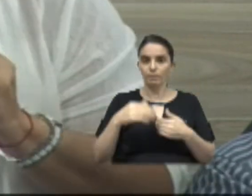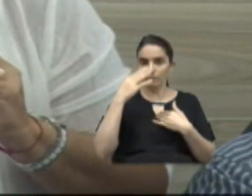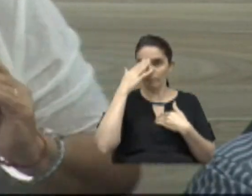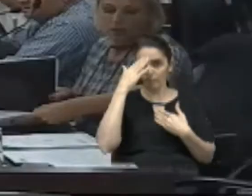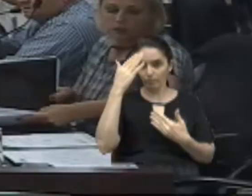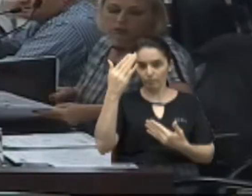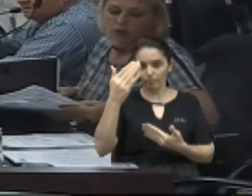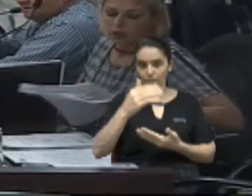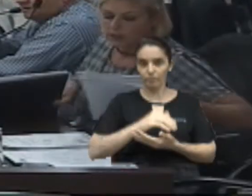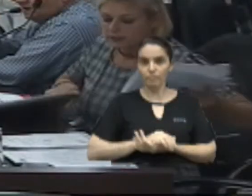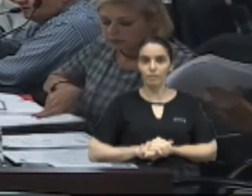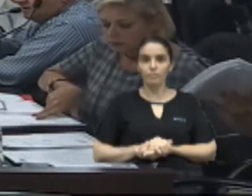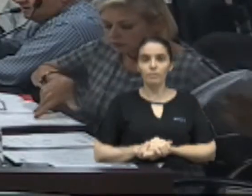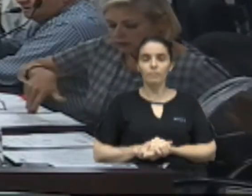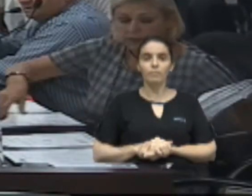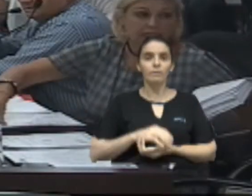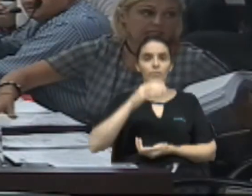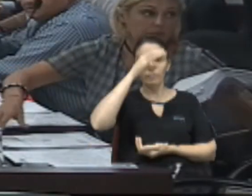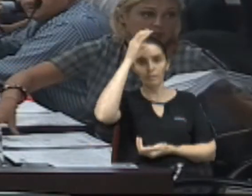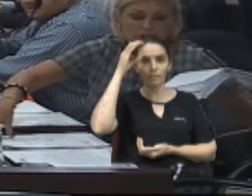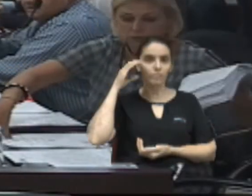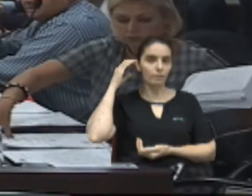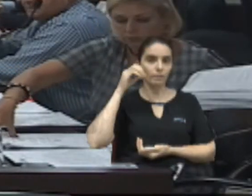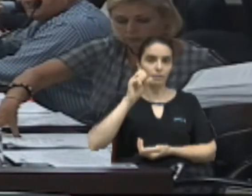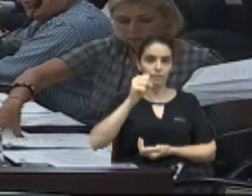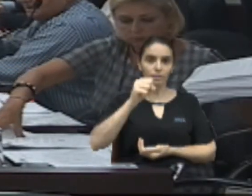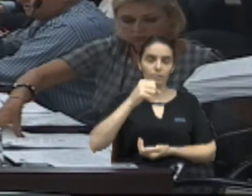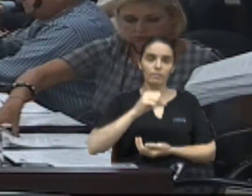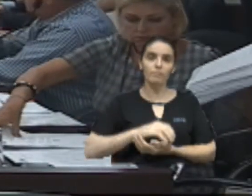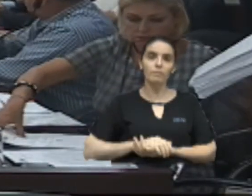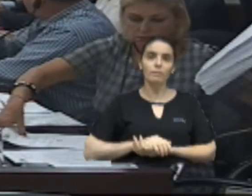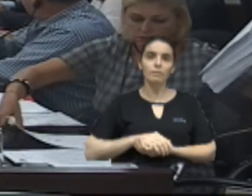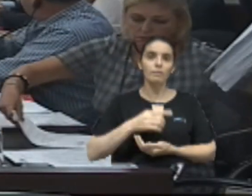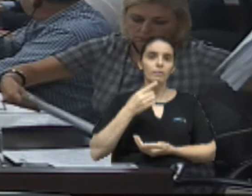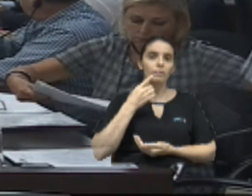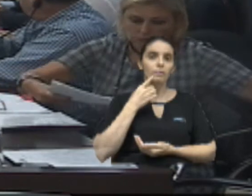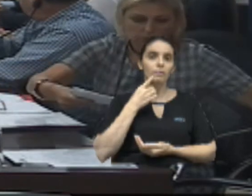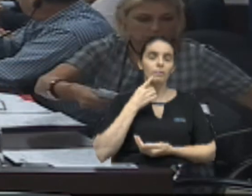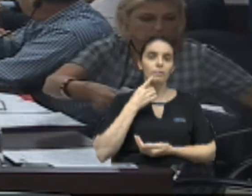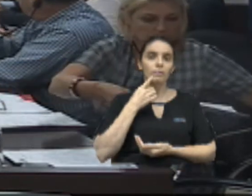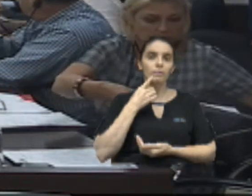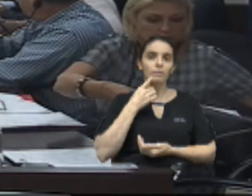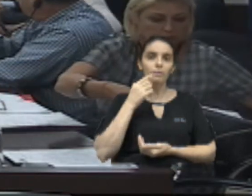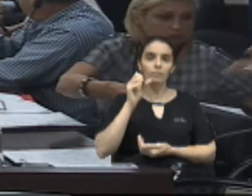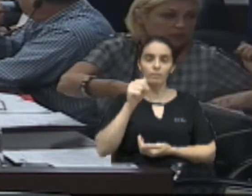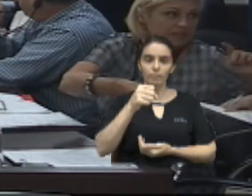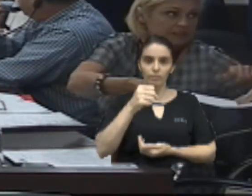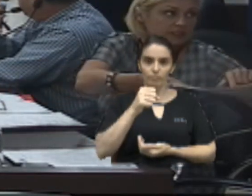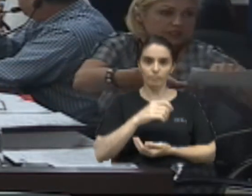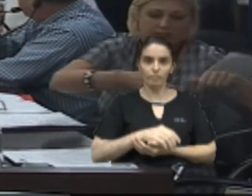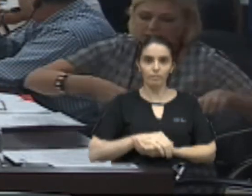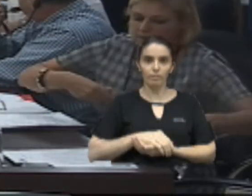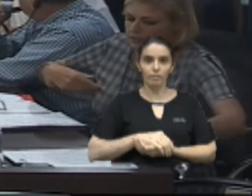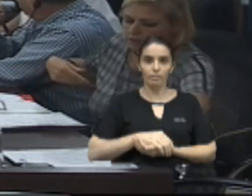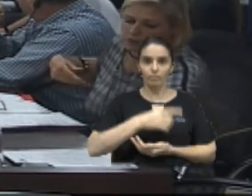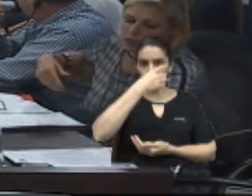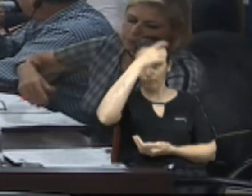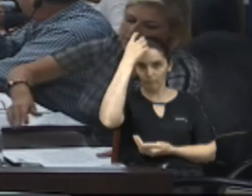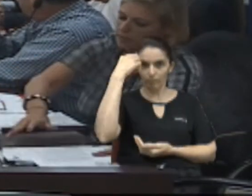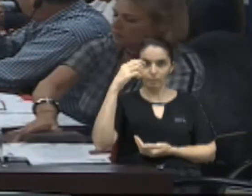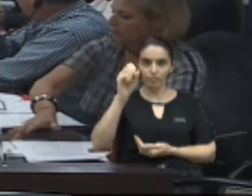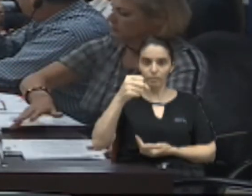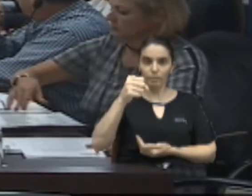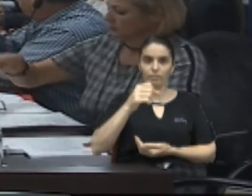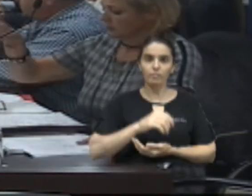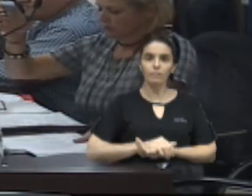obrigado. Carolina? Sim, presidente. Cleiton? Sim, presidente. Marco Xavier? Sim,